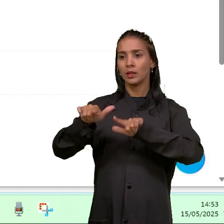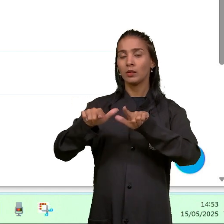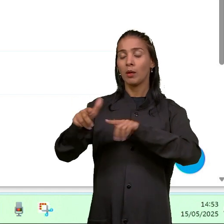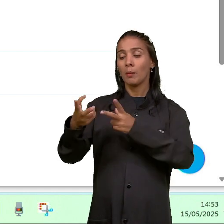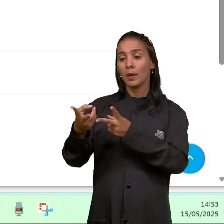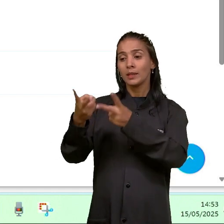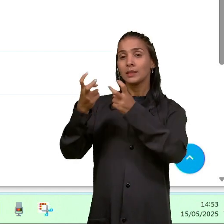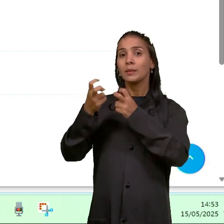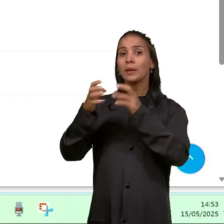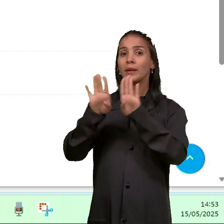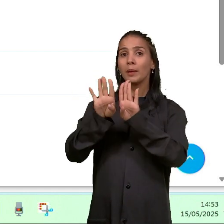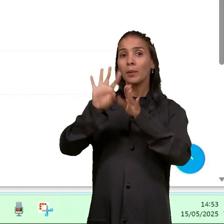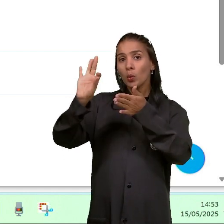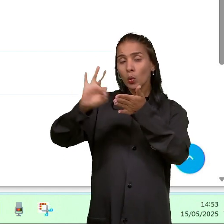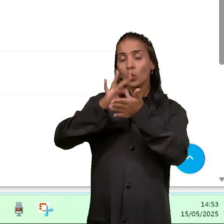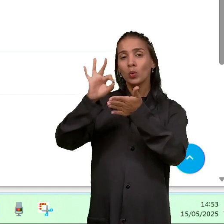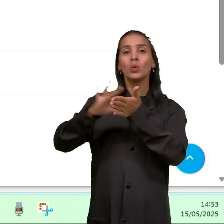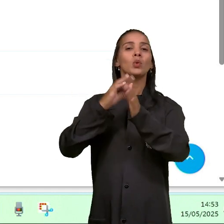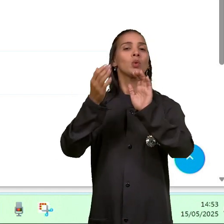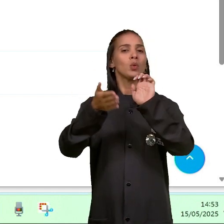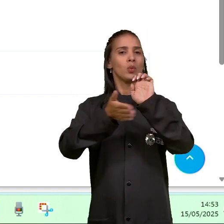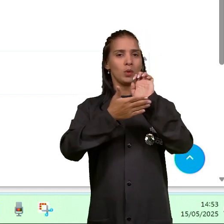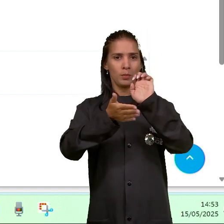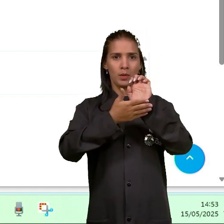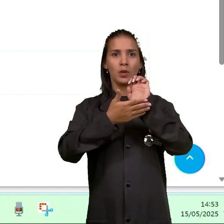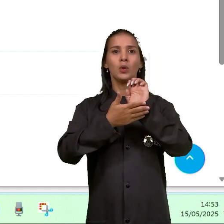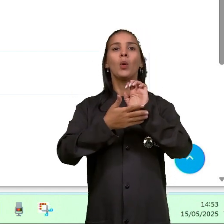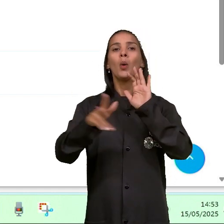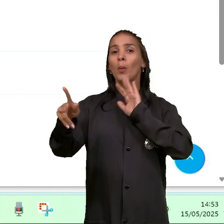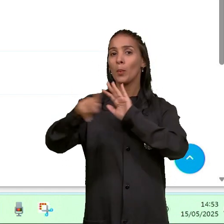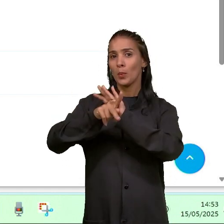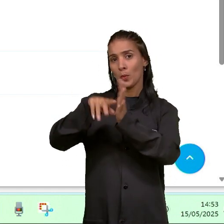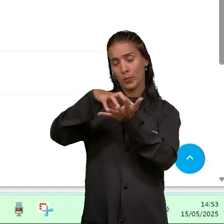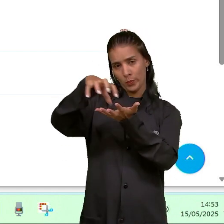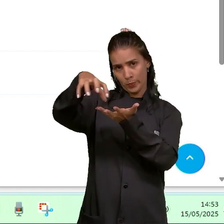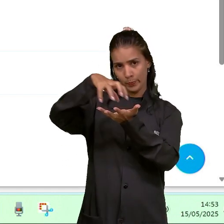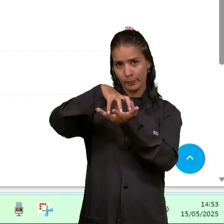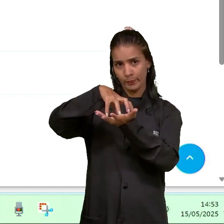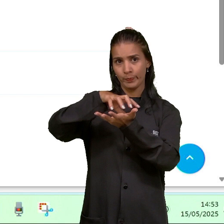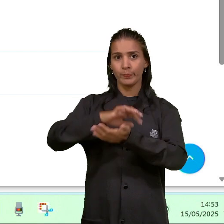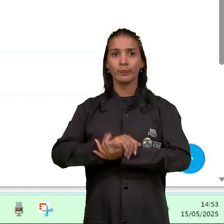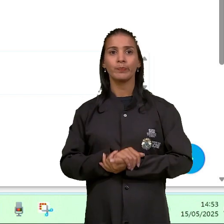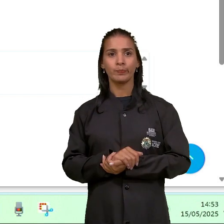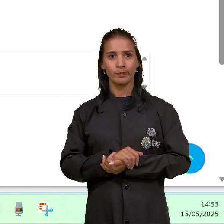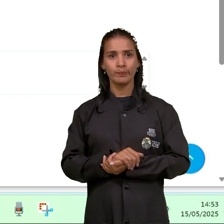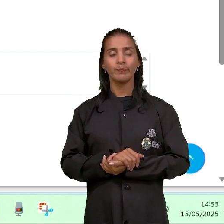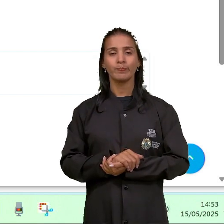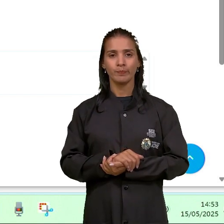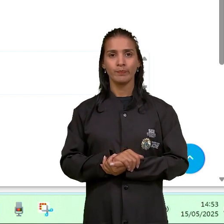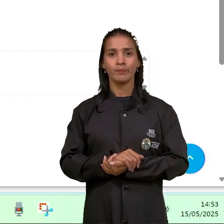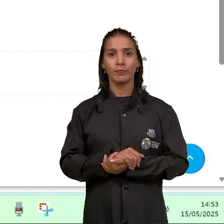cadastrar o e-mail do seu setor aqui. E aqui você vai colocar o e-mail, o nome